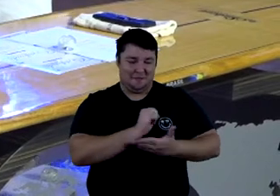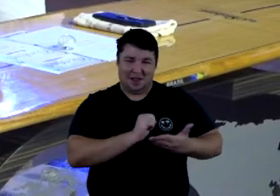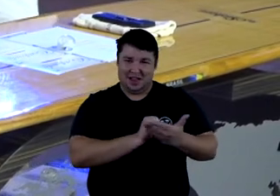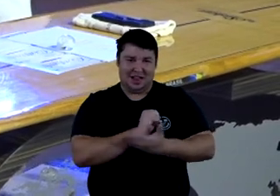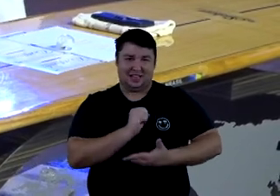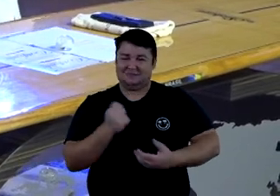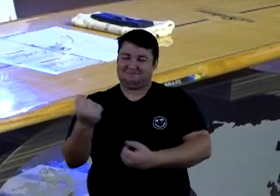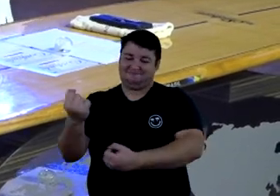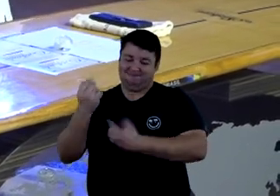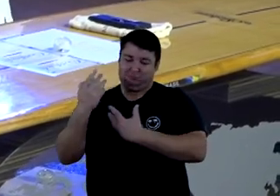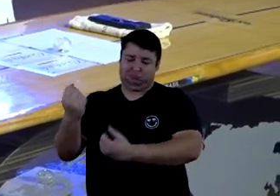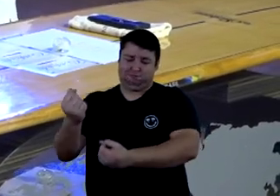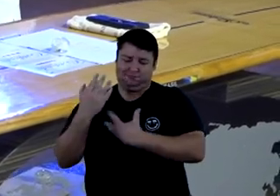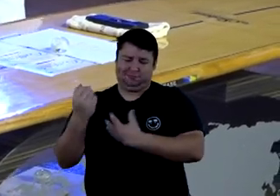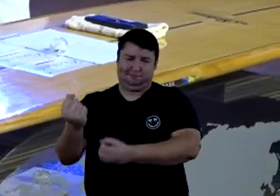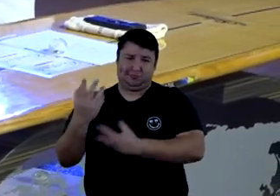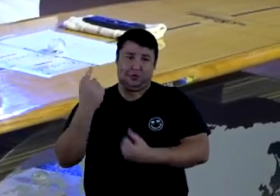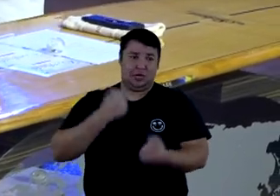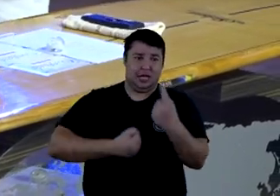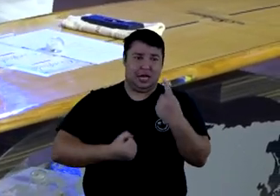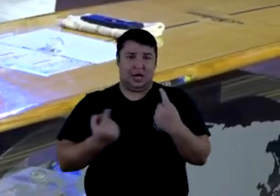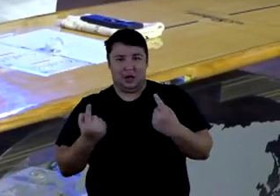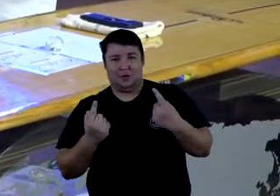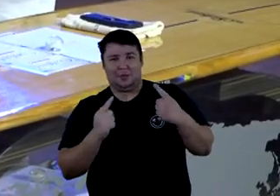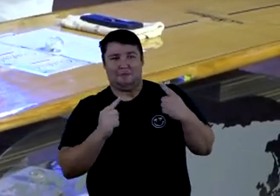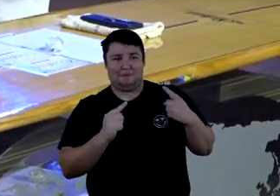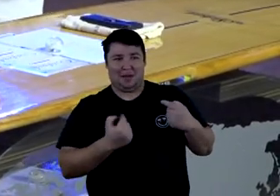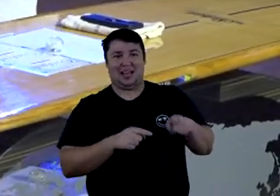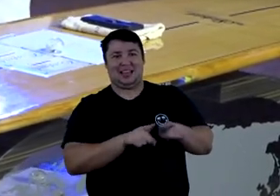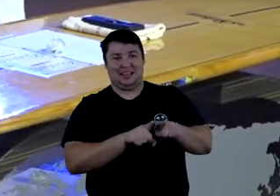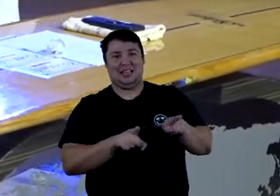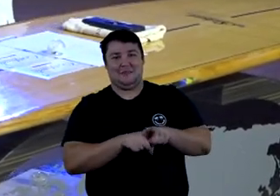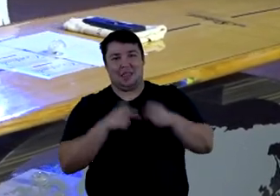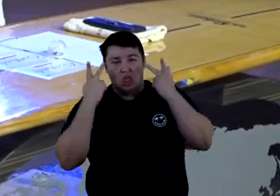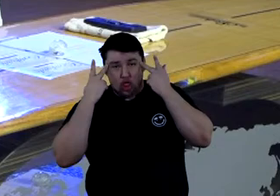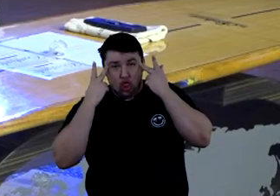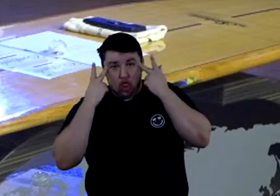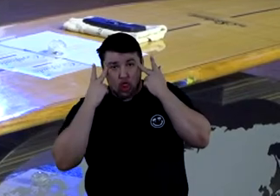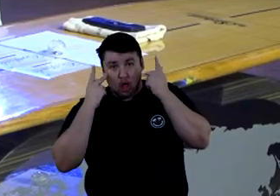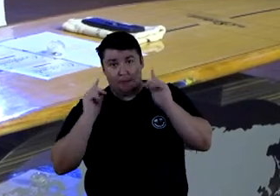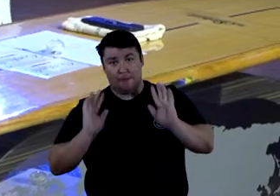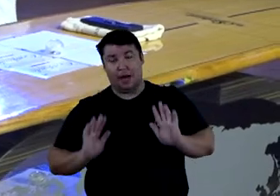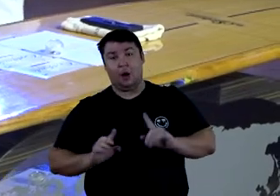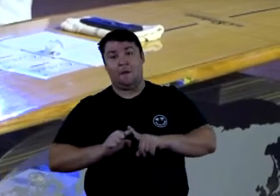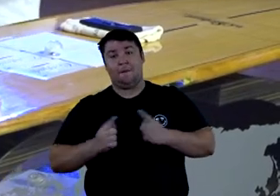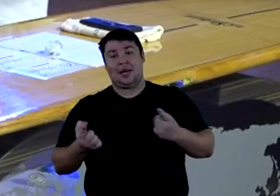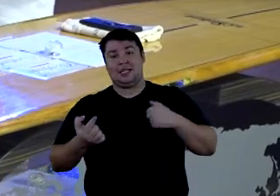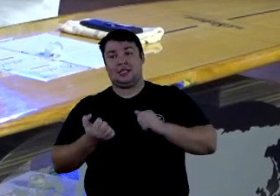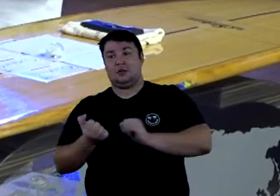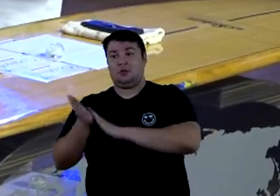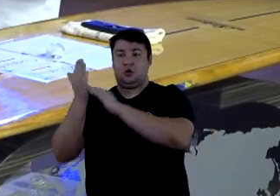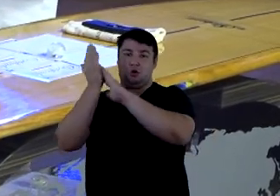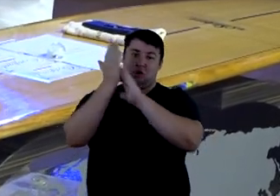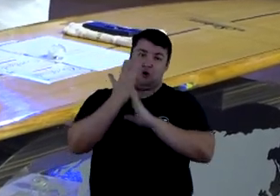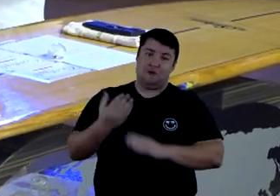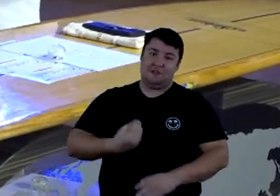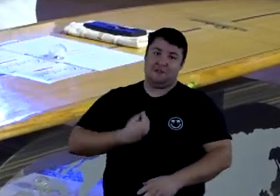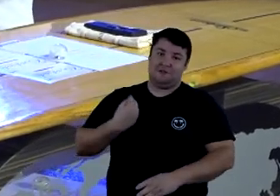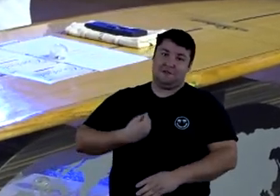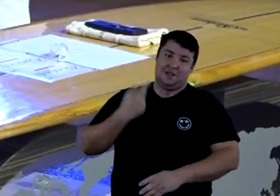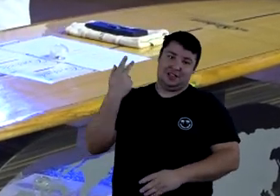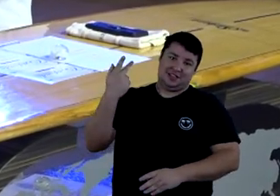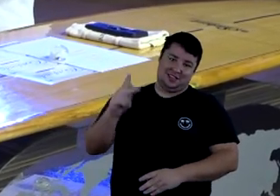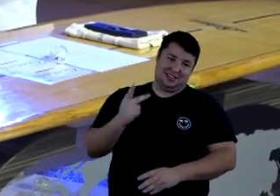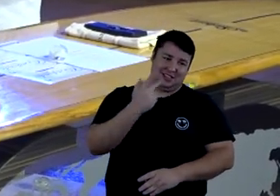muitos ensinamentos. Algumas broncas também, faz parte, mas eu louvo a vida deles.